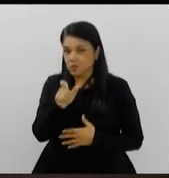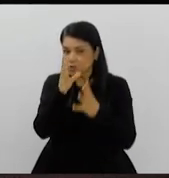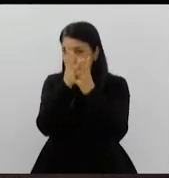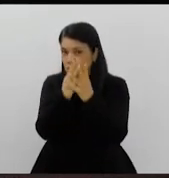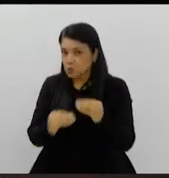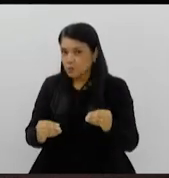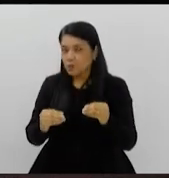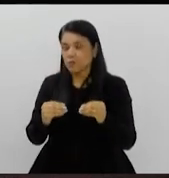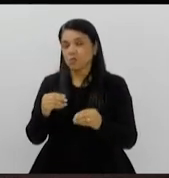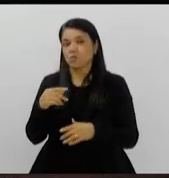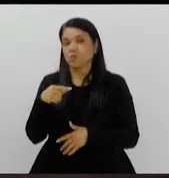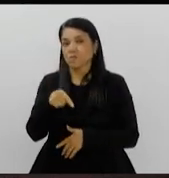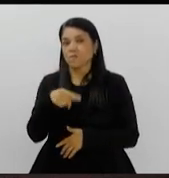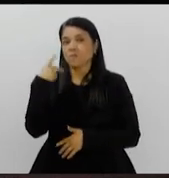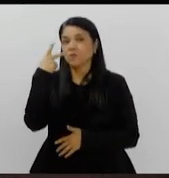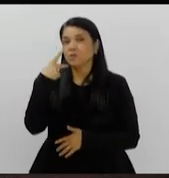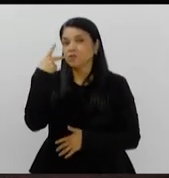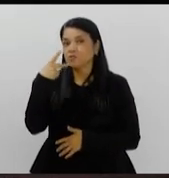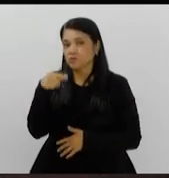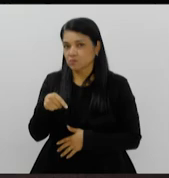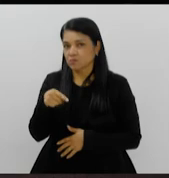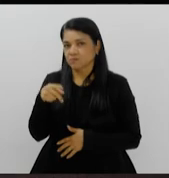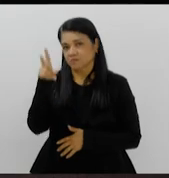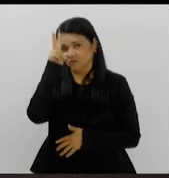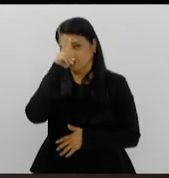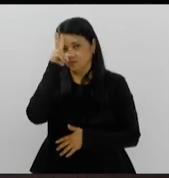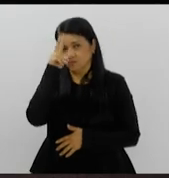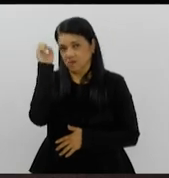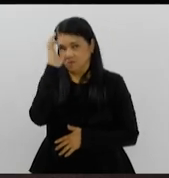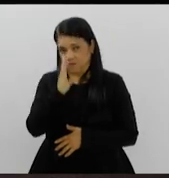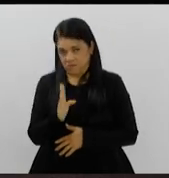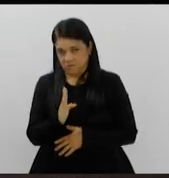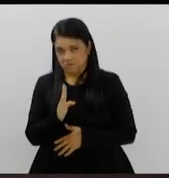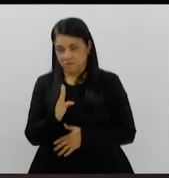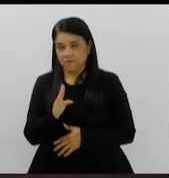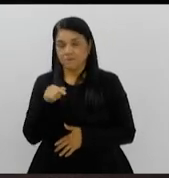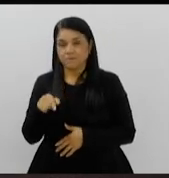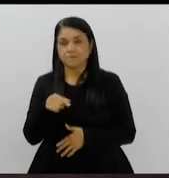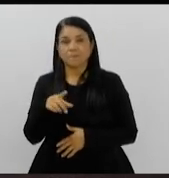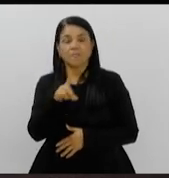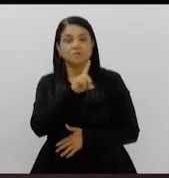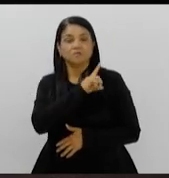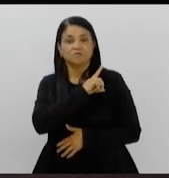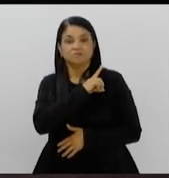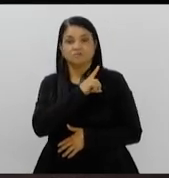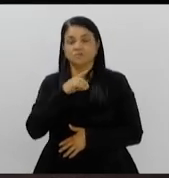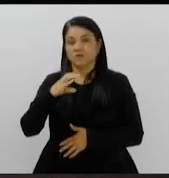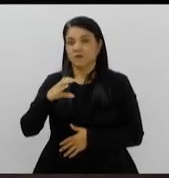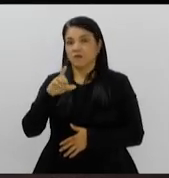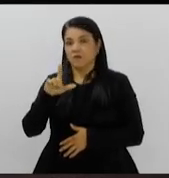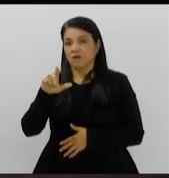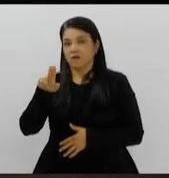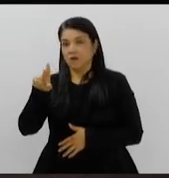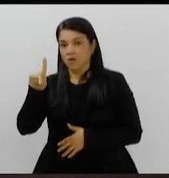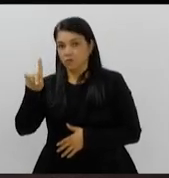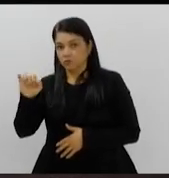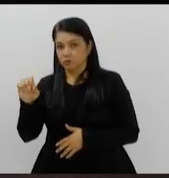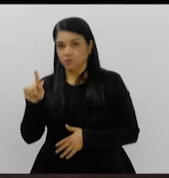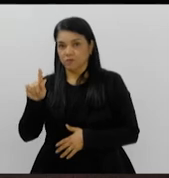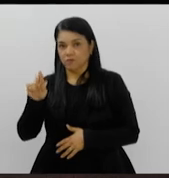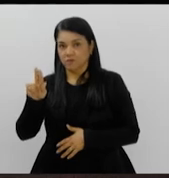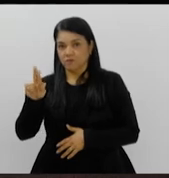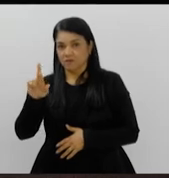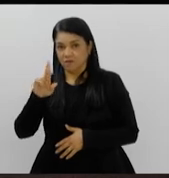políticos da história do nosso país. O delegado Cláudio Guerra confessou sua